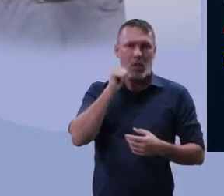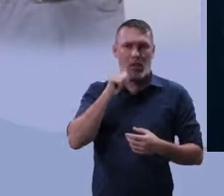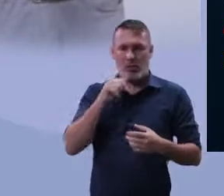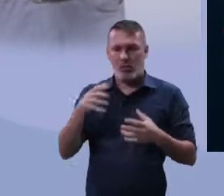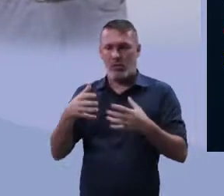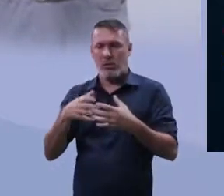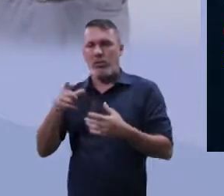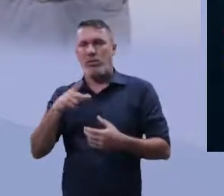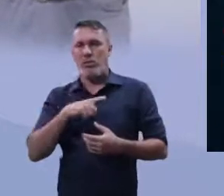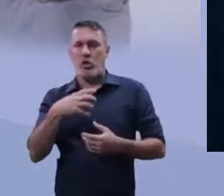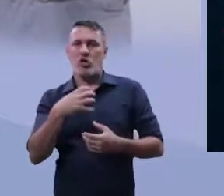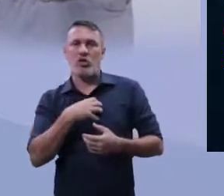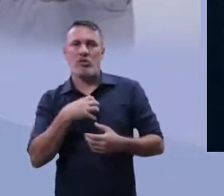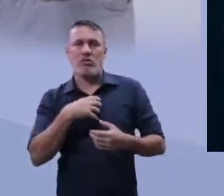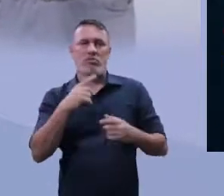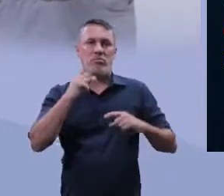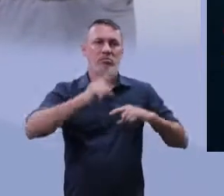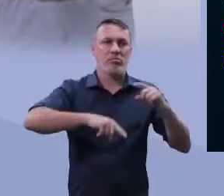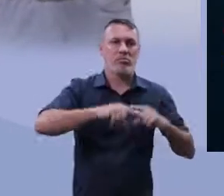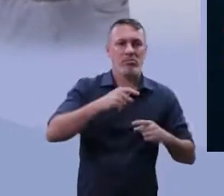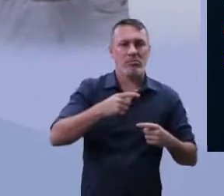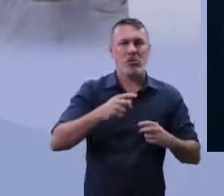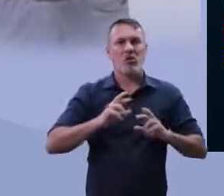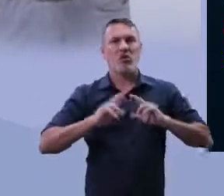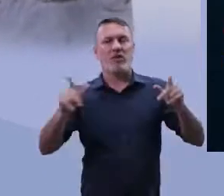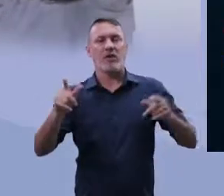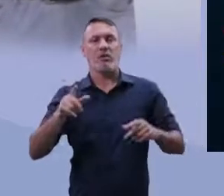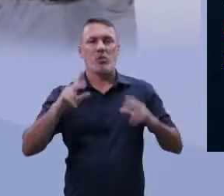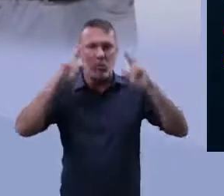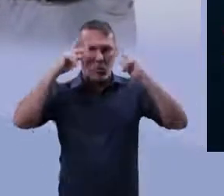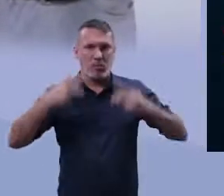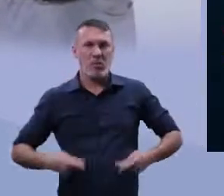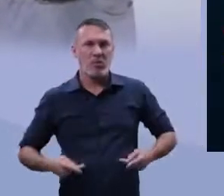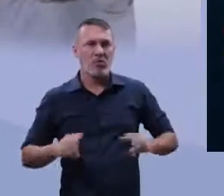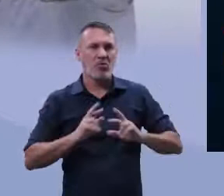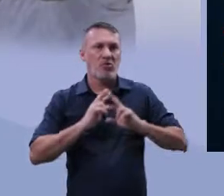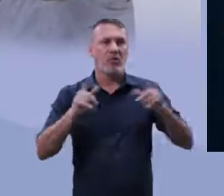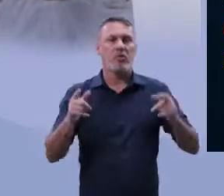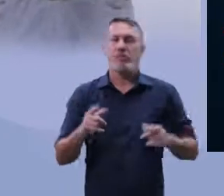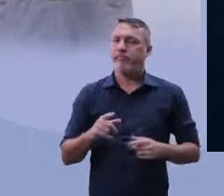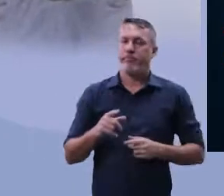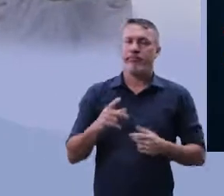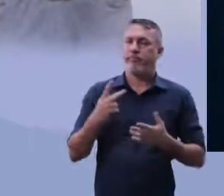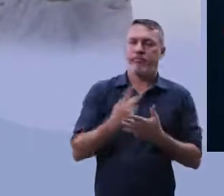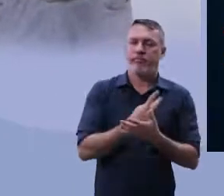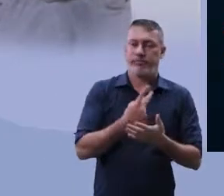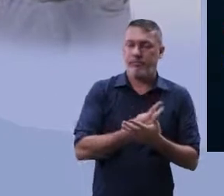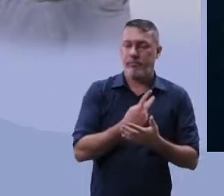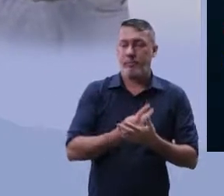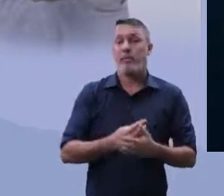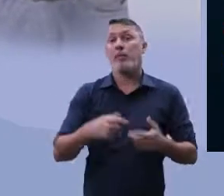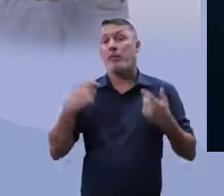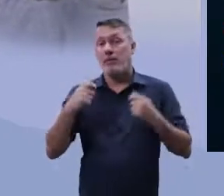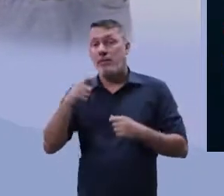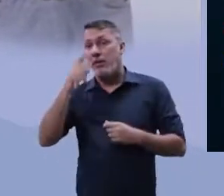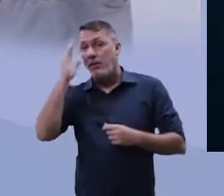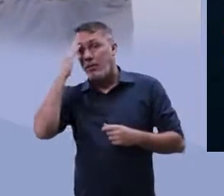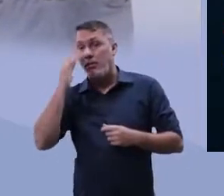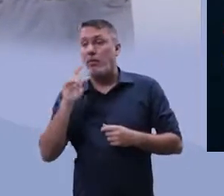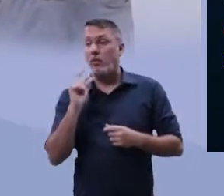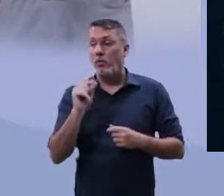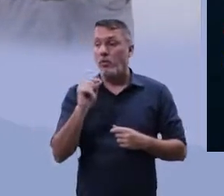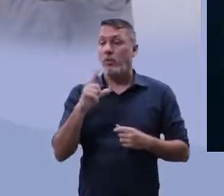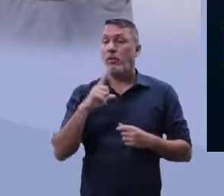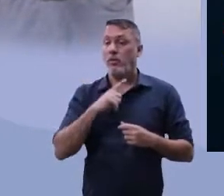a mulher, né, ela de forma produtiva ela é diferenciada do homem, e isso não existe. Mas, né, nós temos